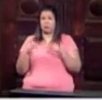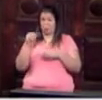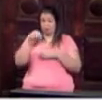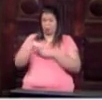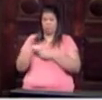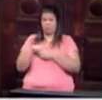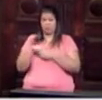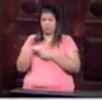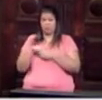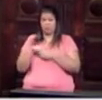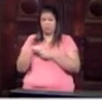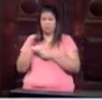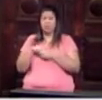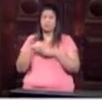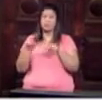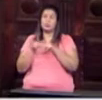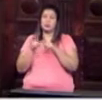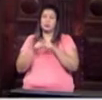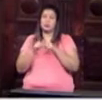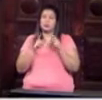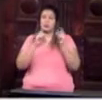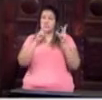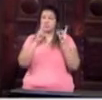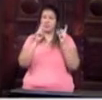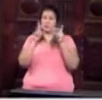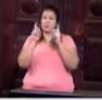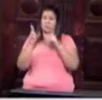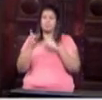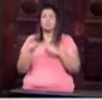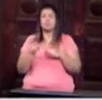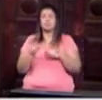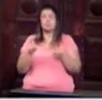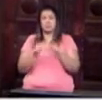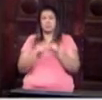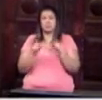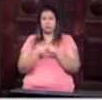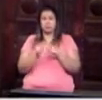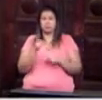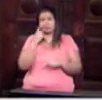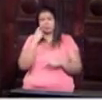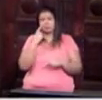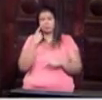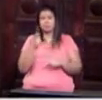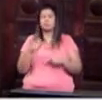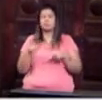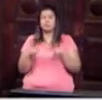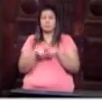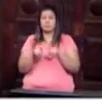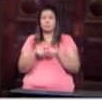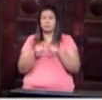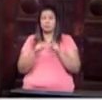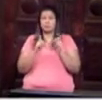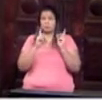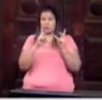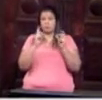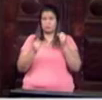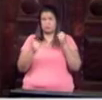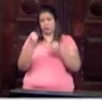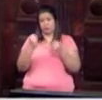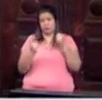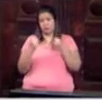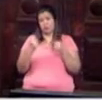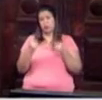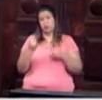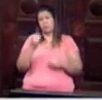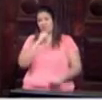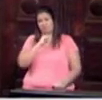internas e de importação de veículos novos, reaparece a questão dos veículos, e as operações com veículos automotores